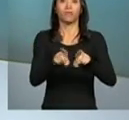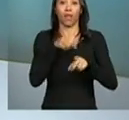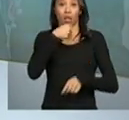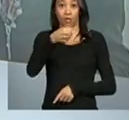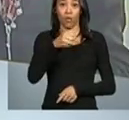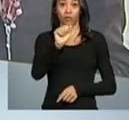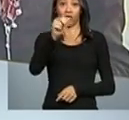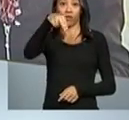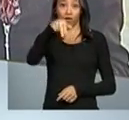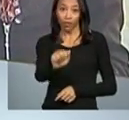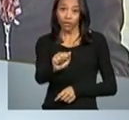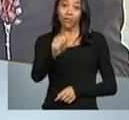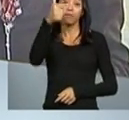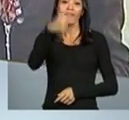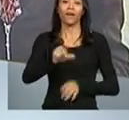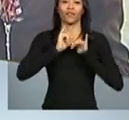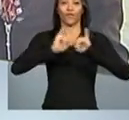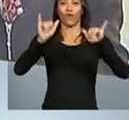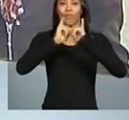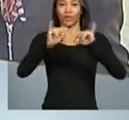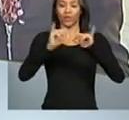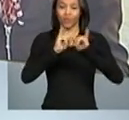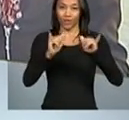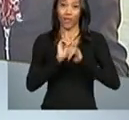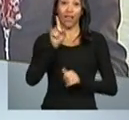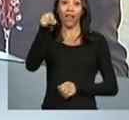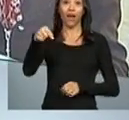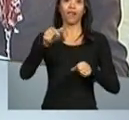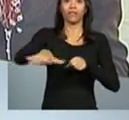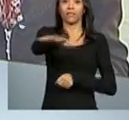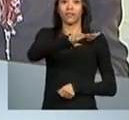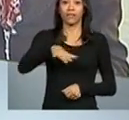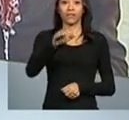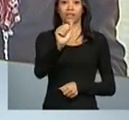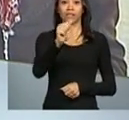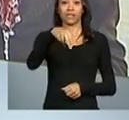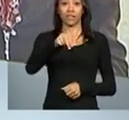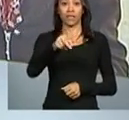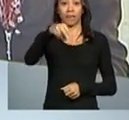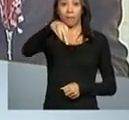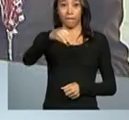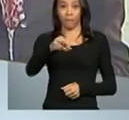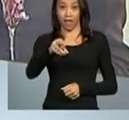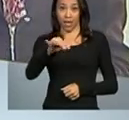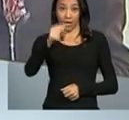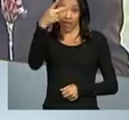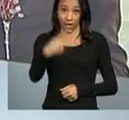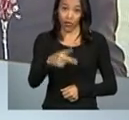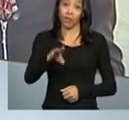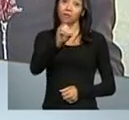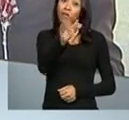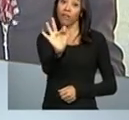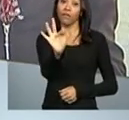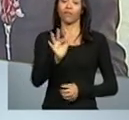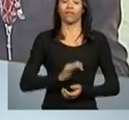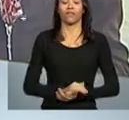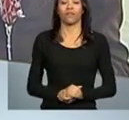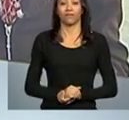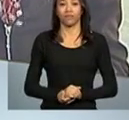Ana Gabriela Salles tem as informações ao vivo lá de Santa Maria, região administrativa do Distrito Federal. Bom dia, Ana.